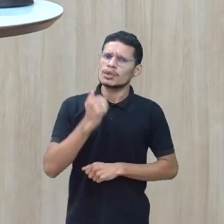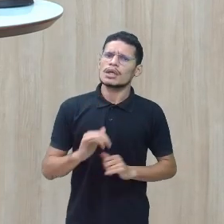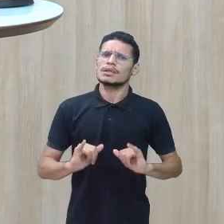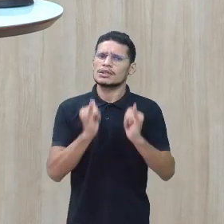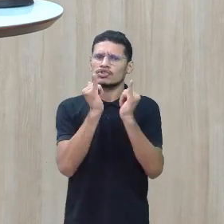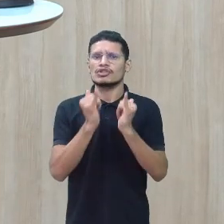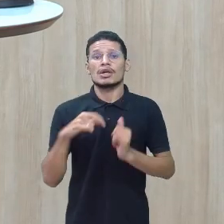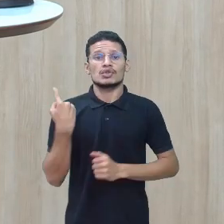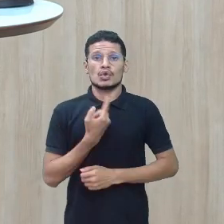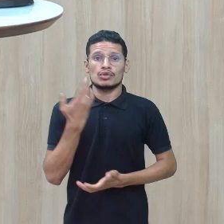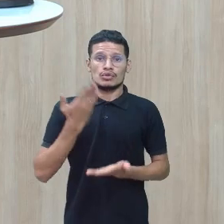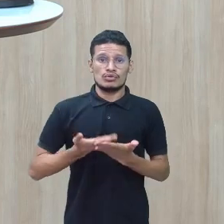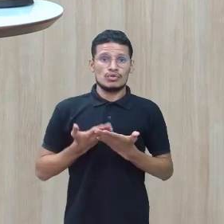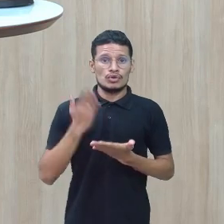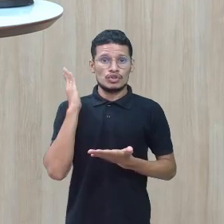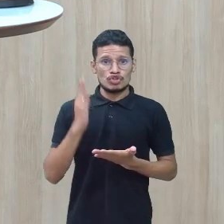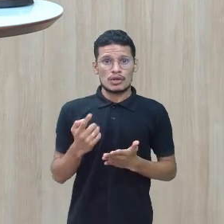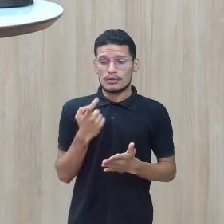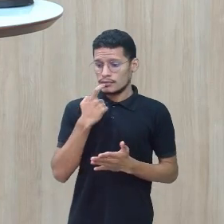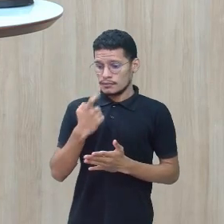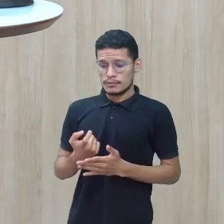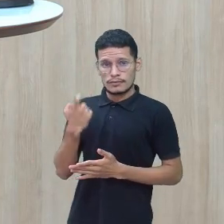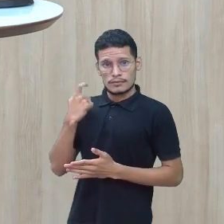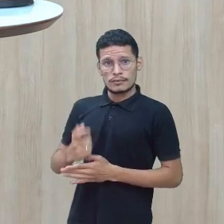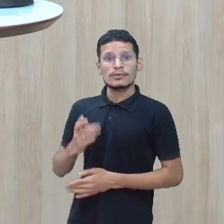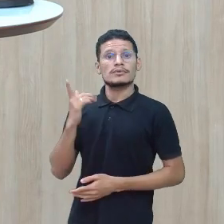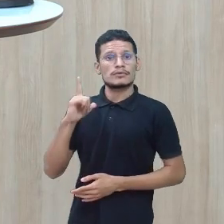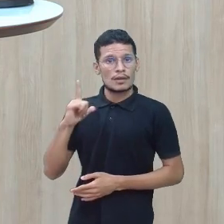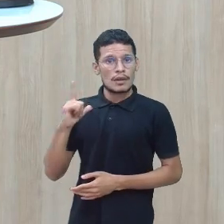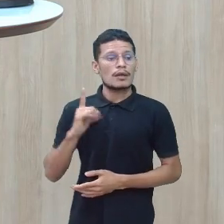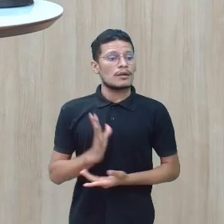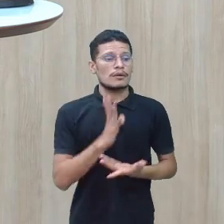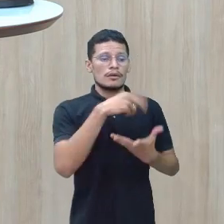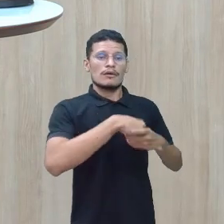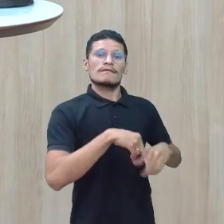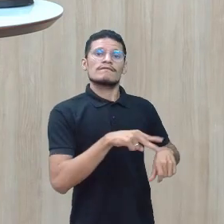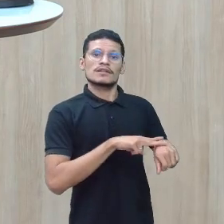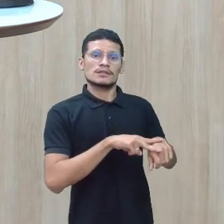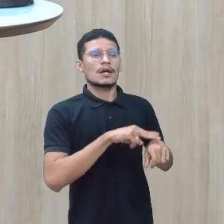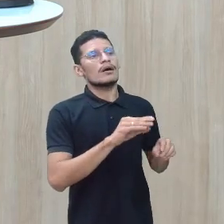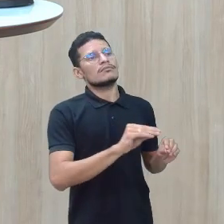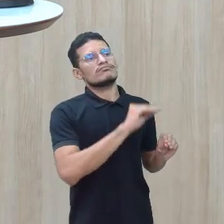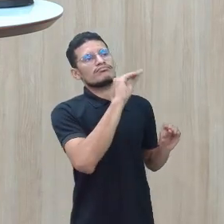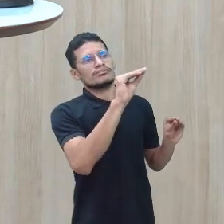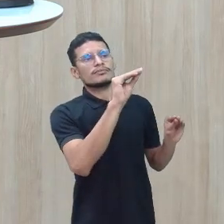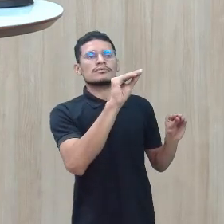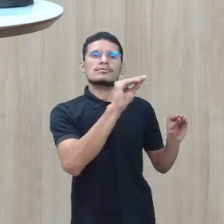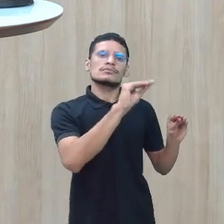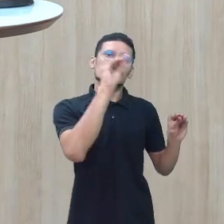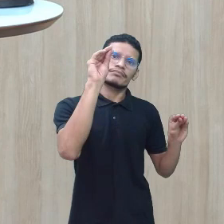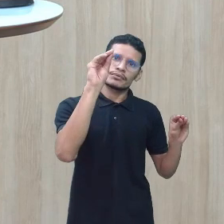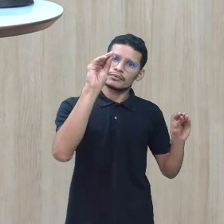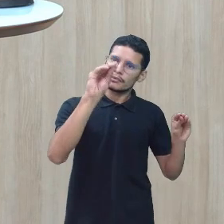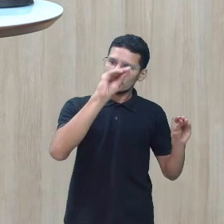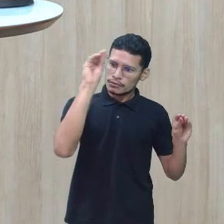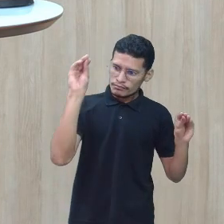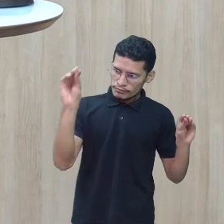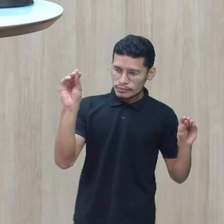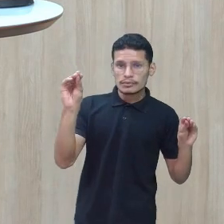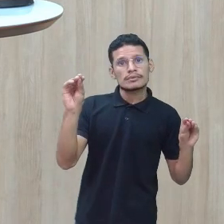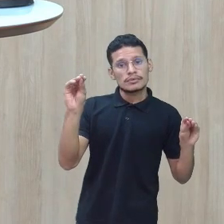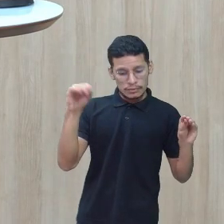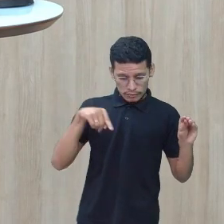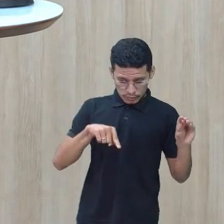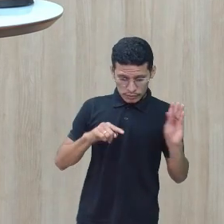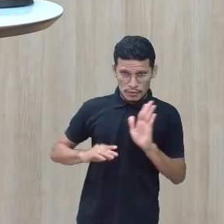que a gente viu anteriormente, que tem no vegetal, vai passando para o inseto, vai passando para o sapo e vai passando